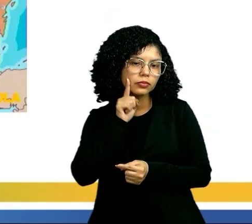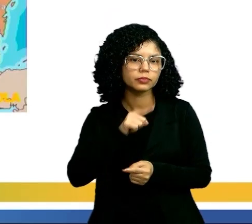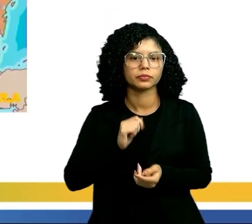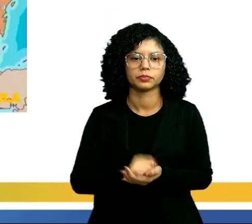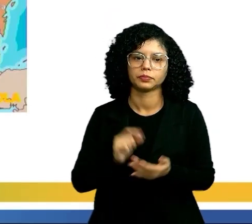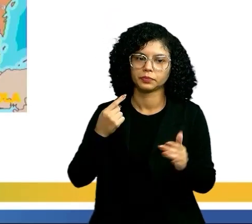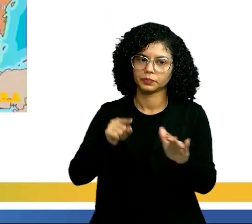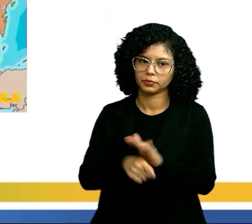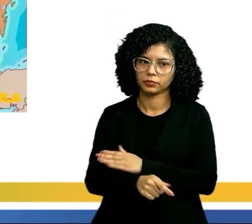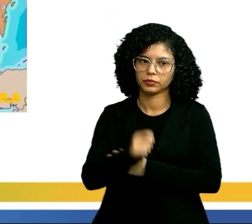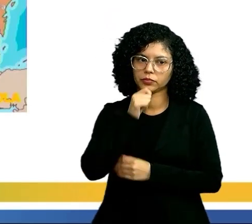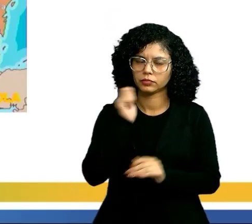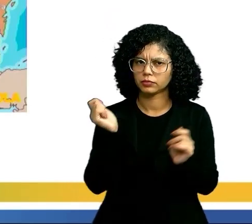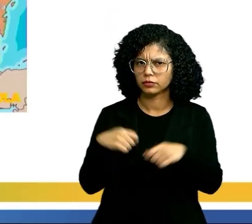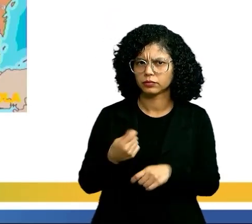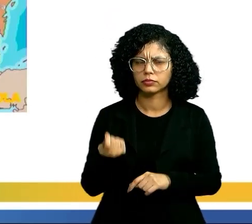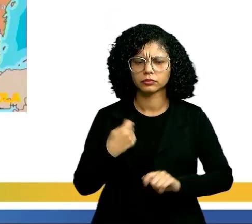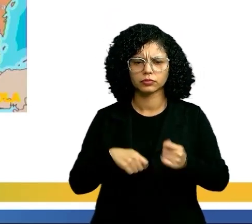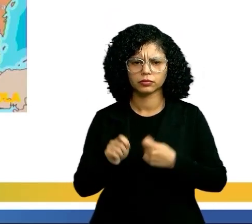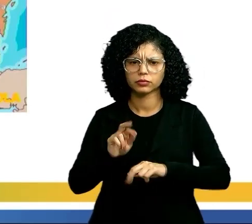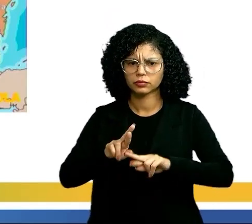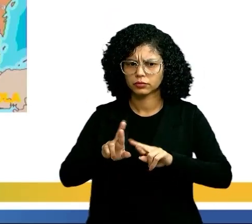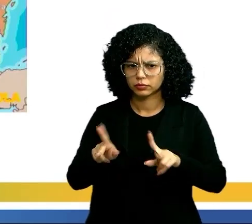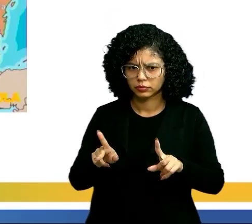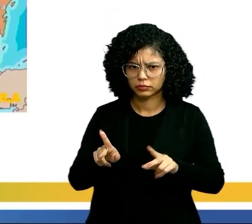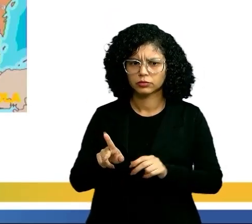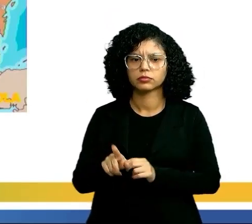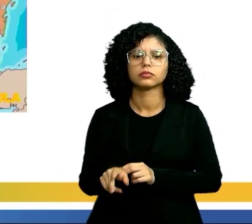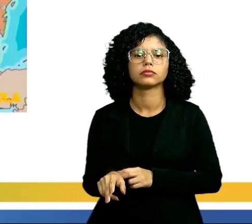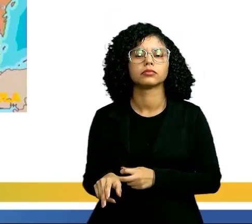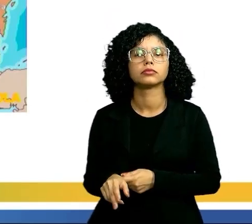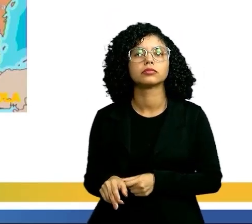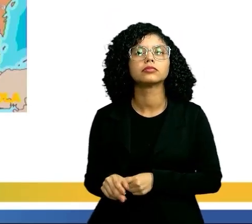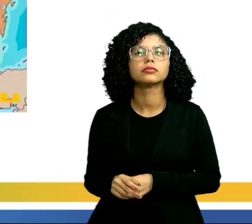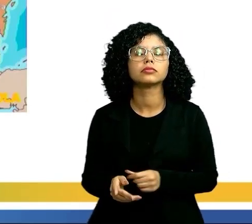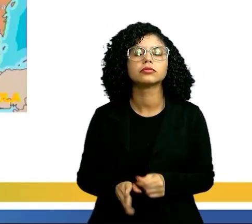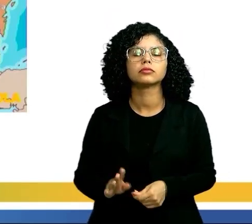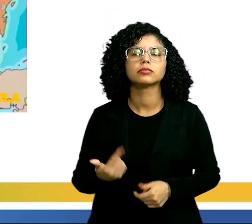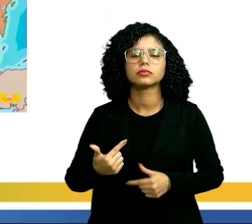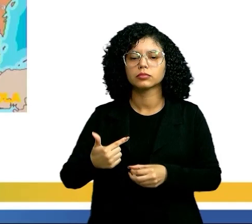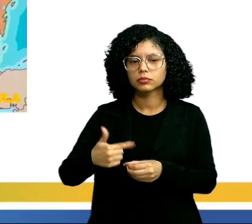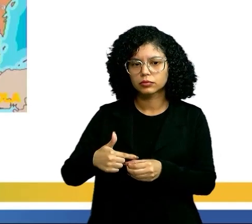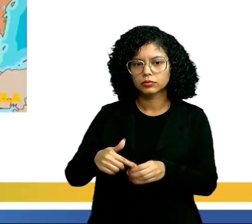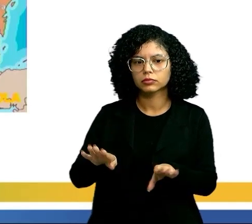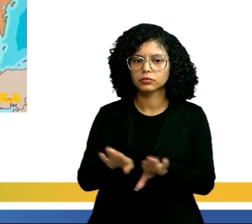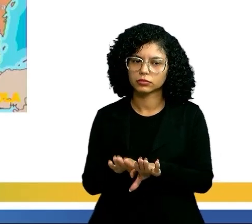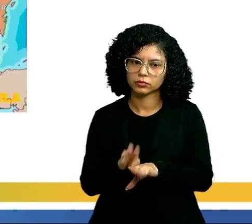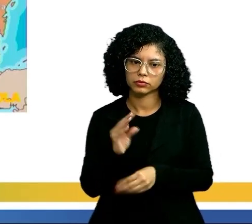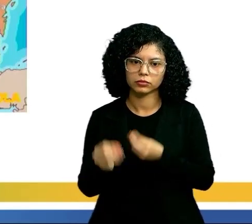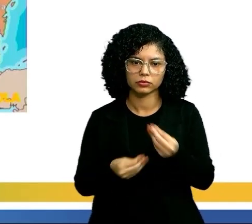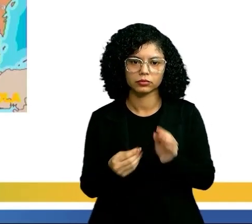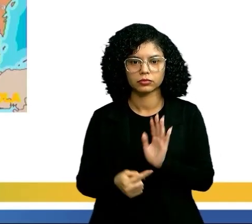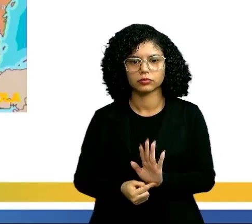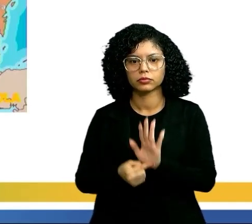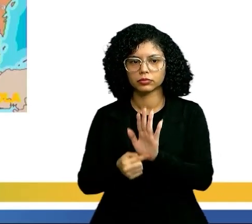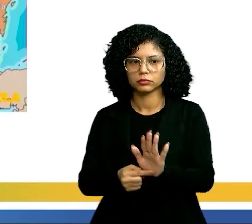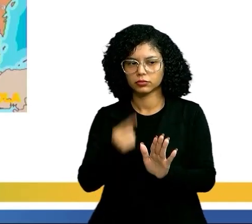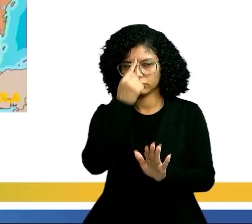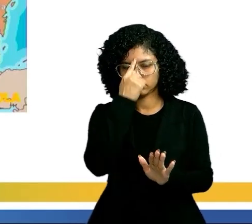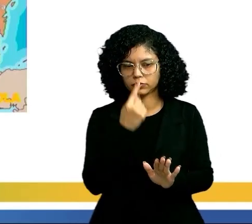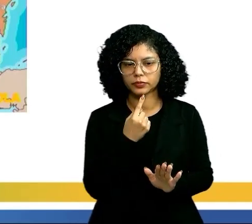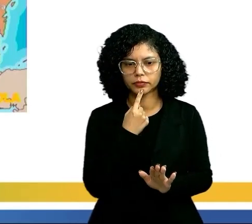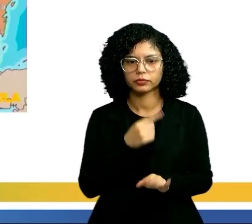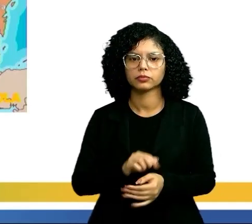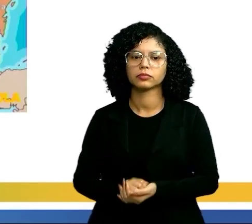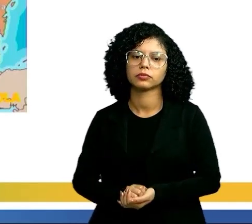e ele possui uma economia bastante diversificada, né? As questões do petróleo ali no Golfo do México, como é mostrado aí no nosso mapinha da